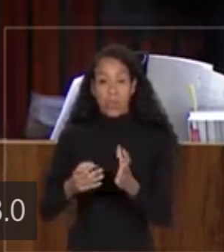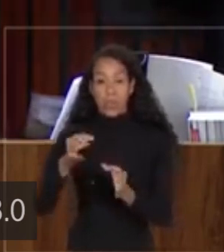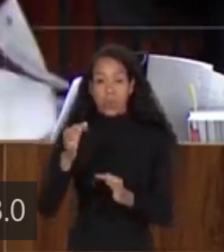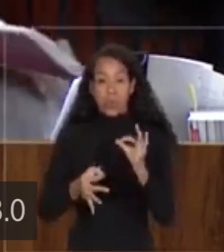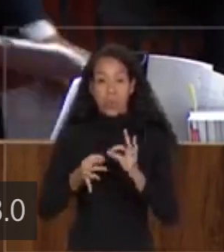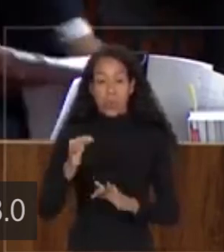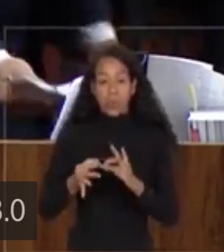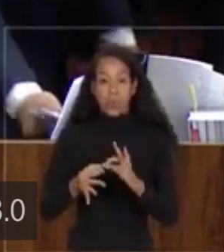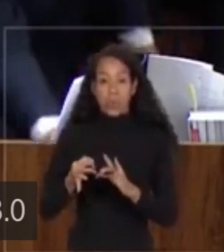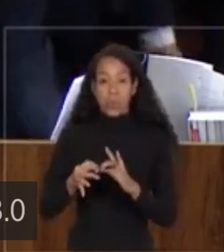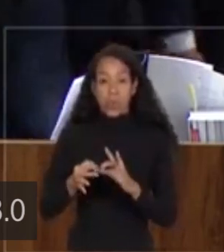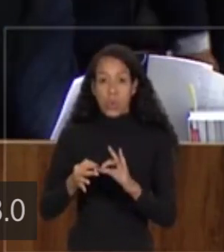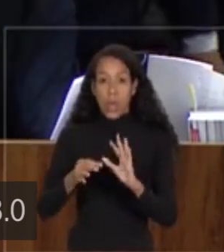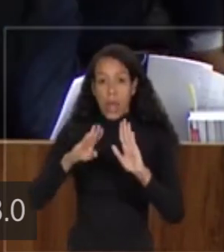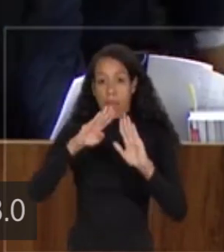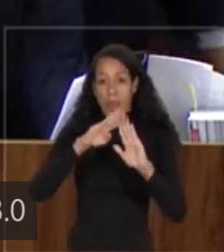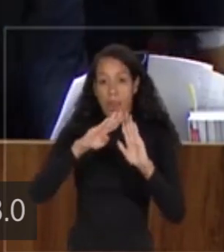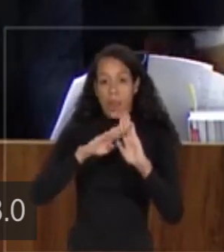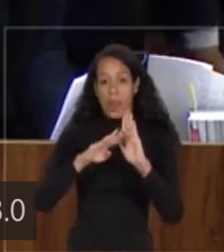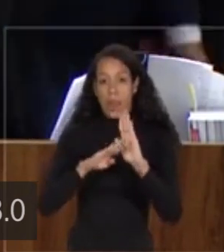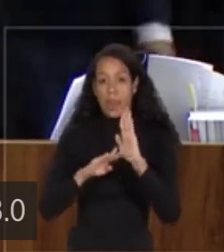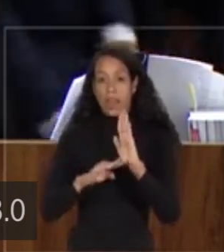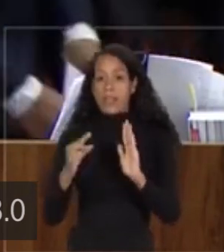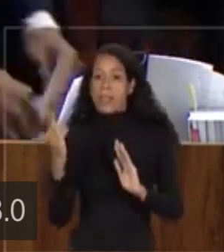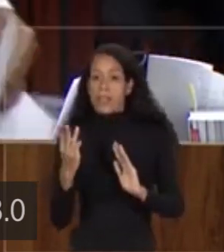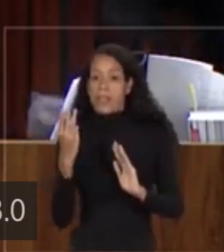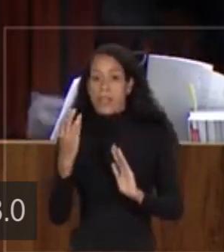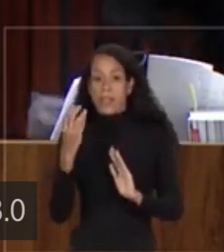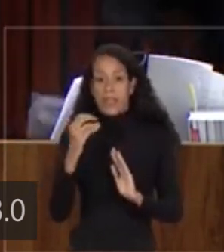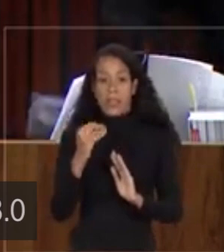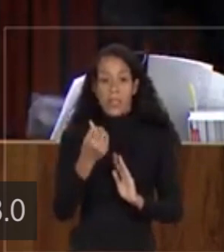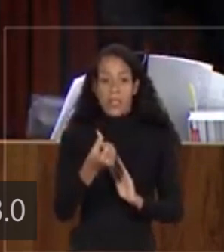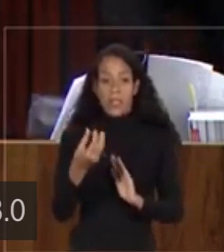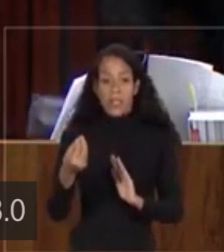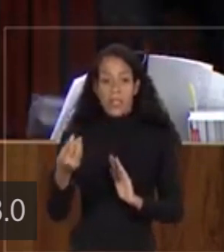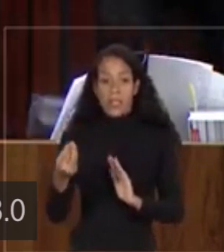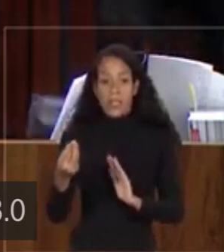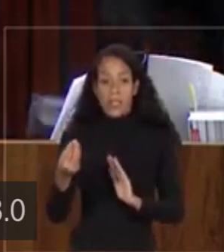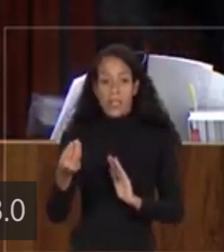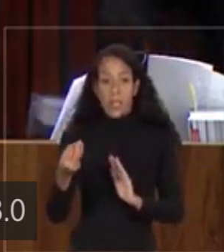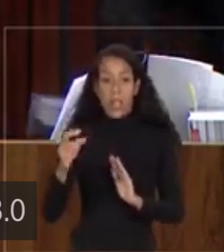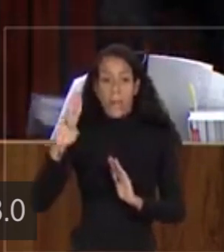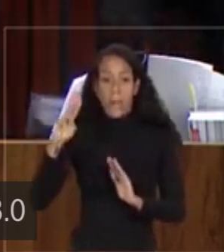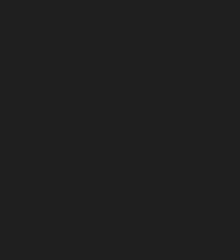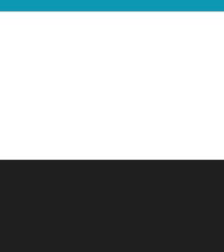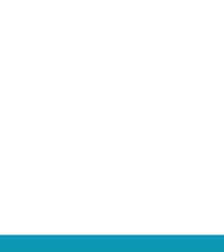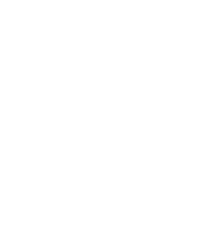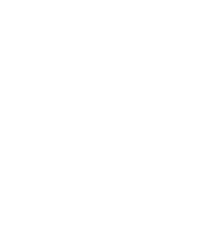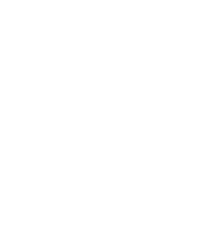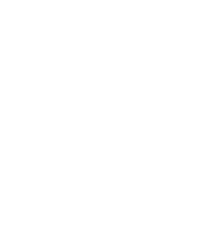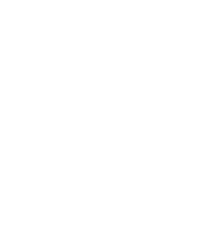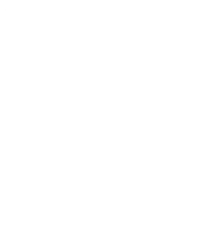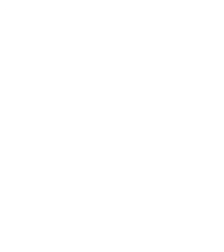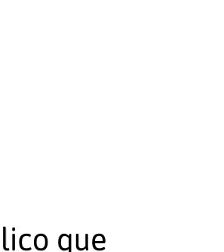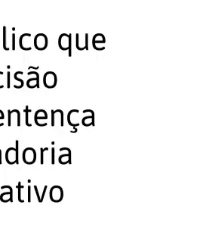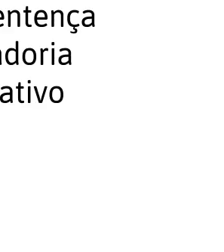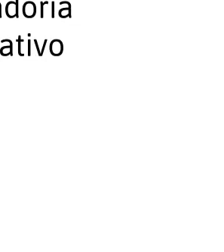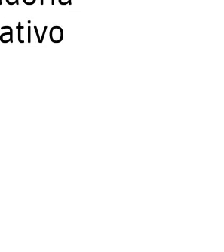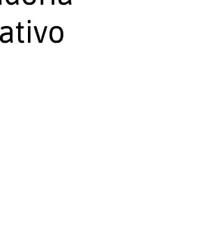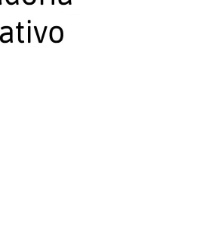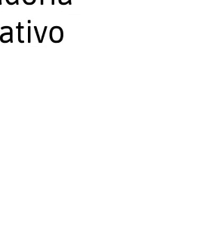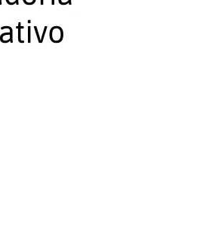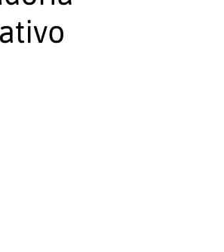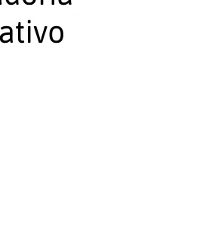Deltan, argumentou-se que ele violou a Lei da Ficha Limpa, a Lei Complementar 135 de 2010. Segundo a lei,